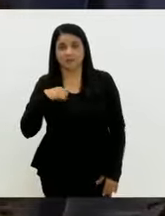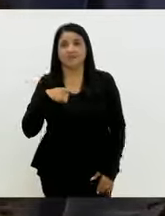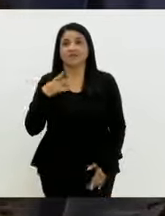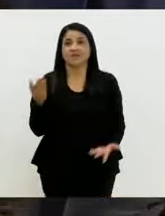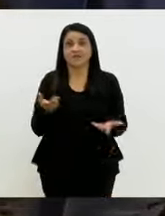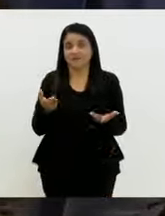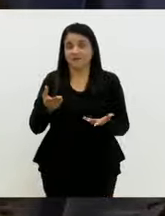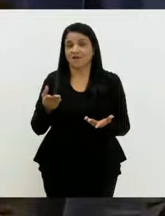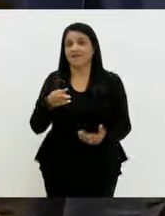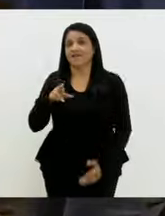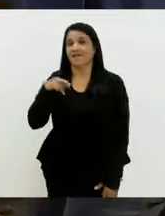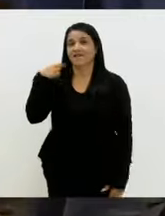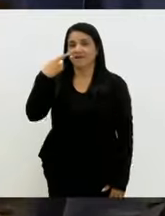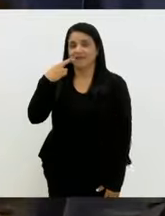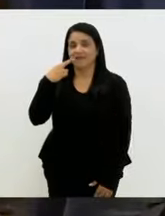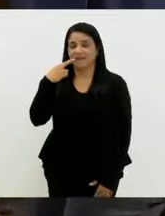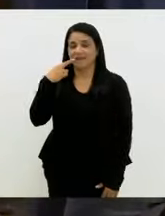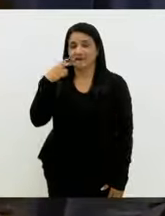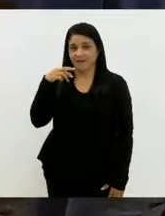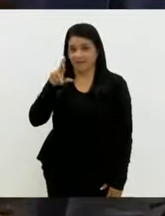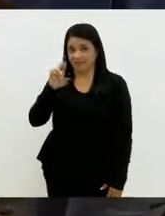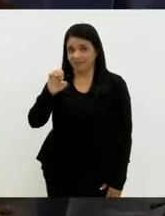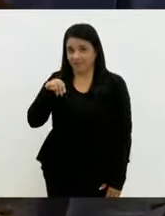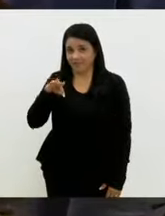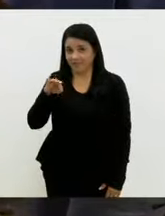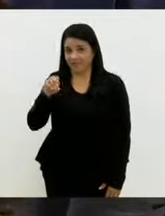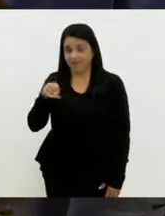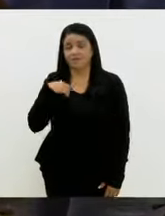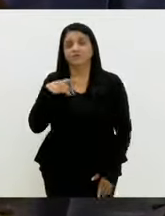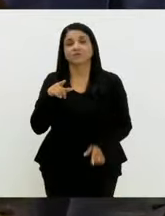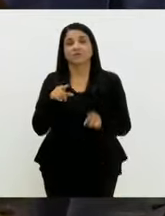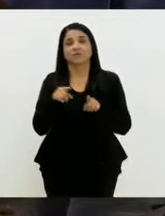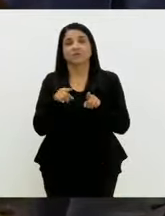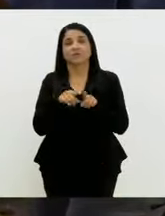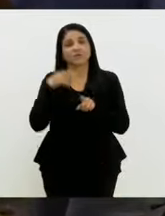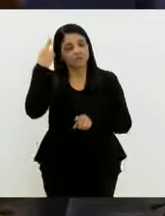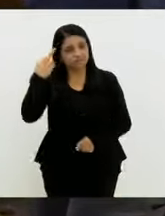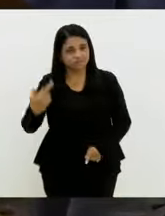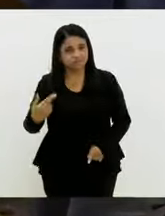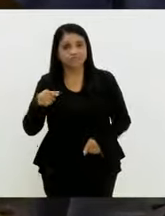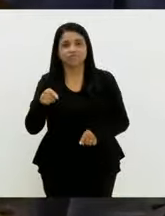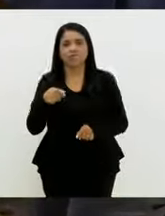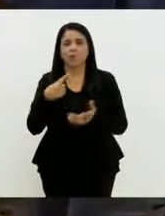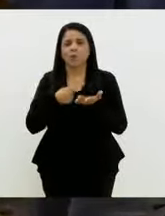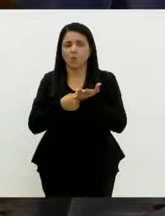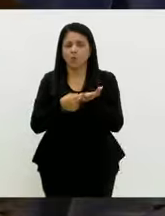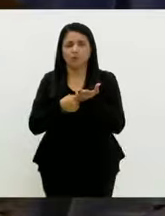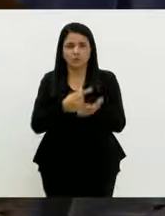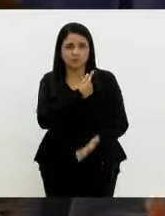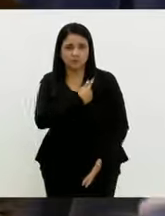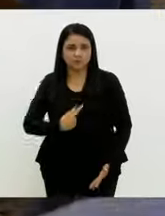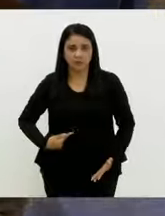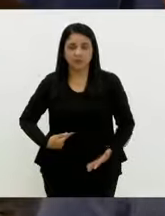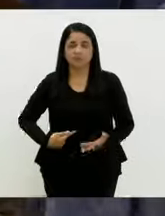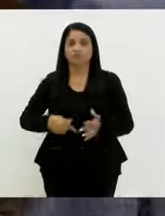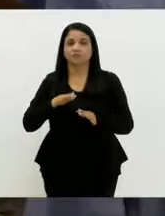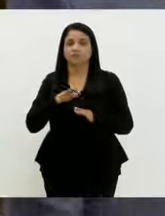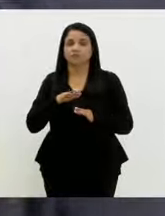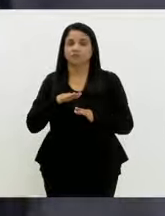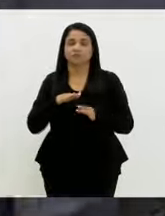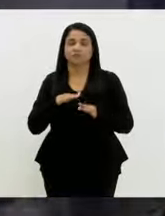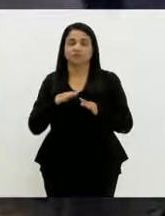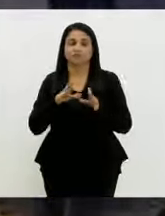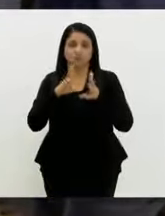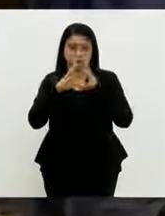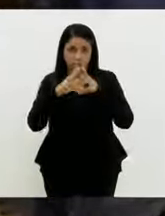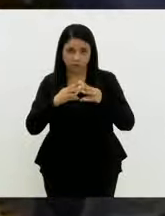nós ouvimos aqui hoje o compromisso do governador em superar a fome no estado do Rio de Janeiro. E nós